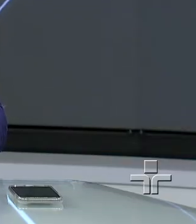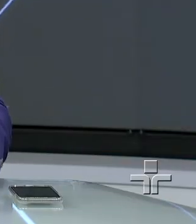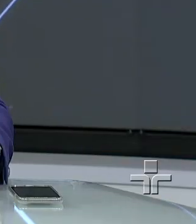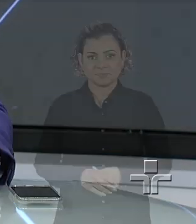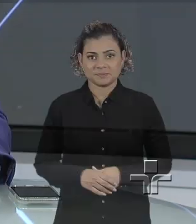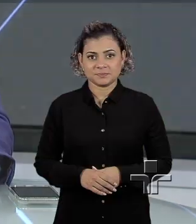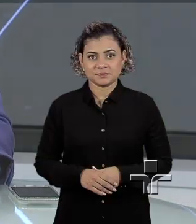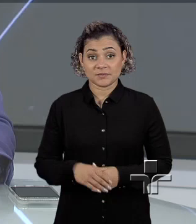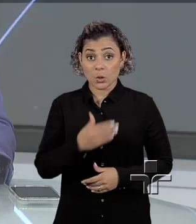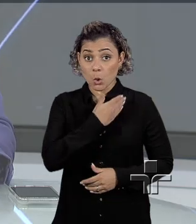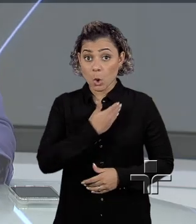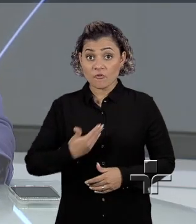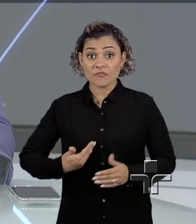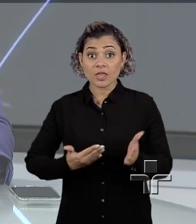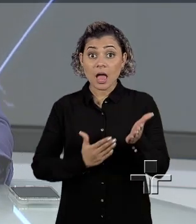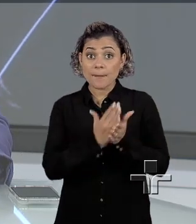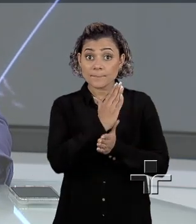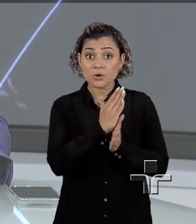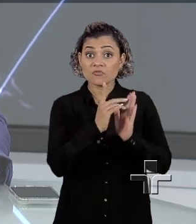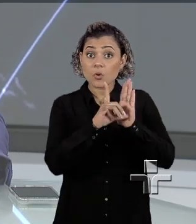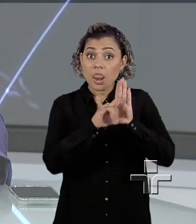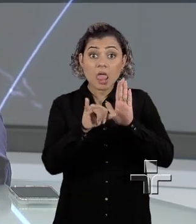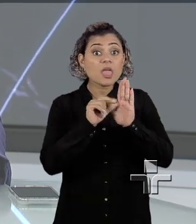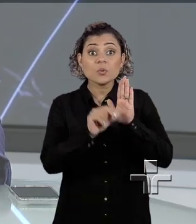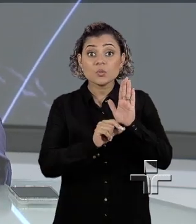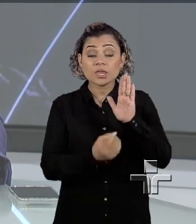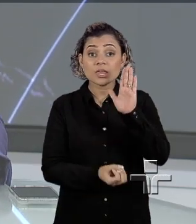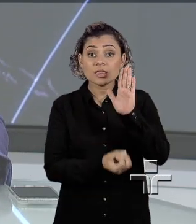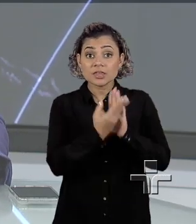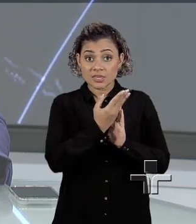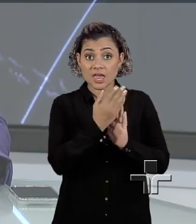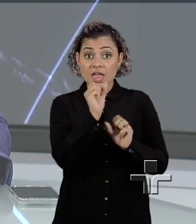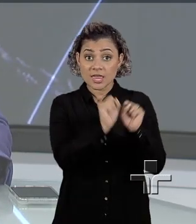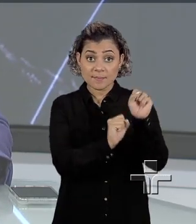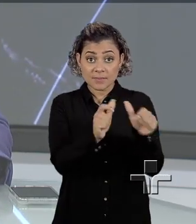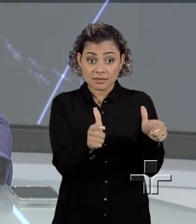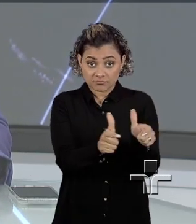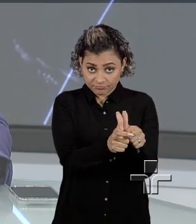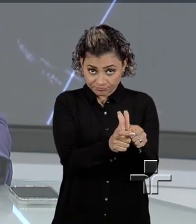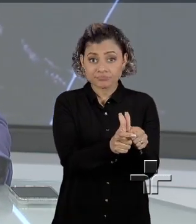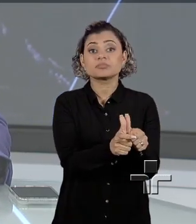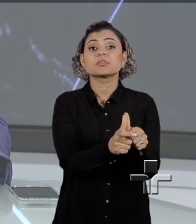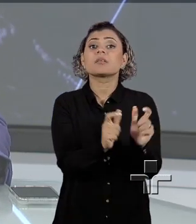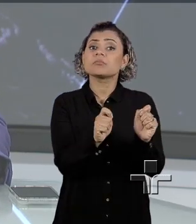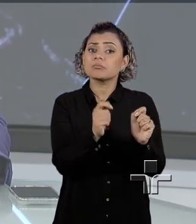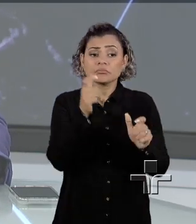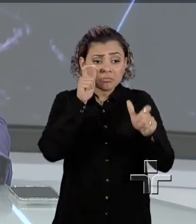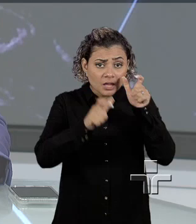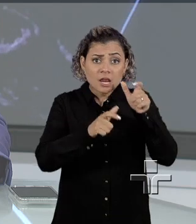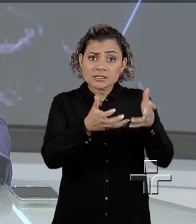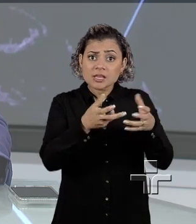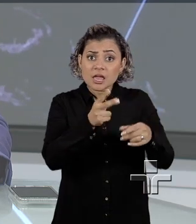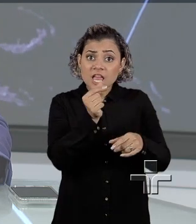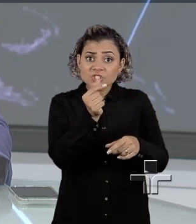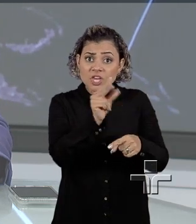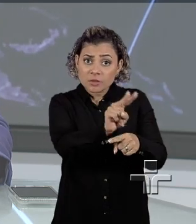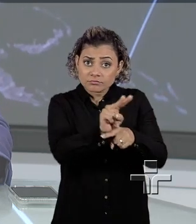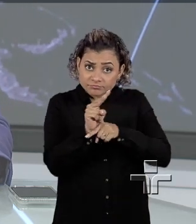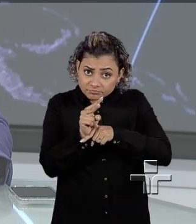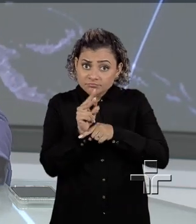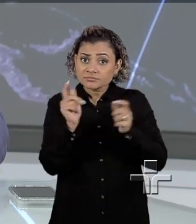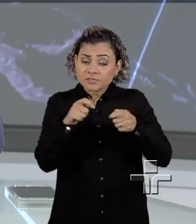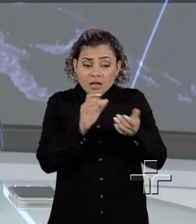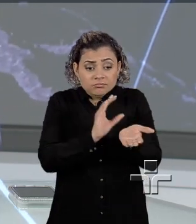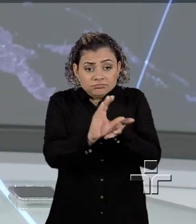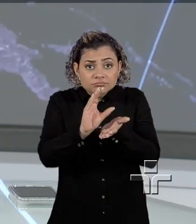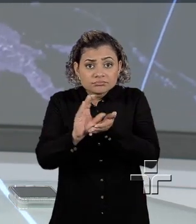O governo sancionou uma lei que permite a criação de empresas de crédito formadas por quem tiver interesse de emprestar dinheiro para